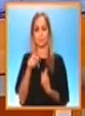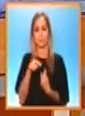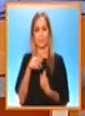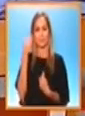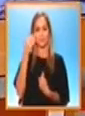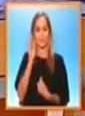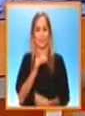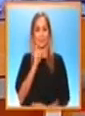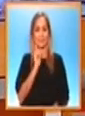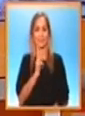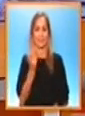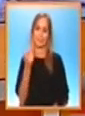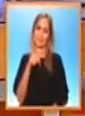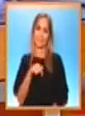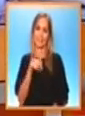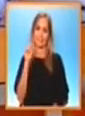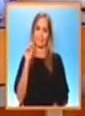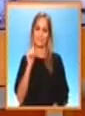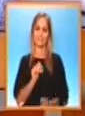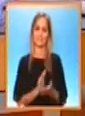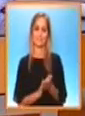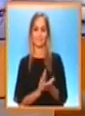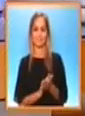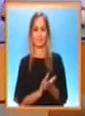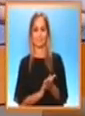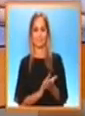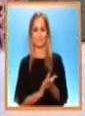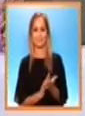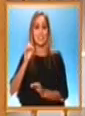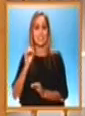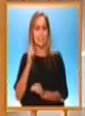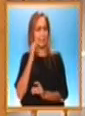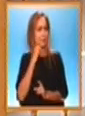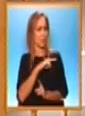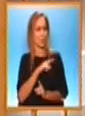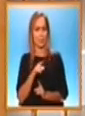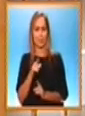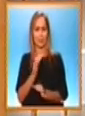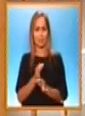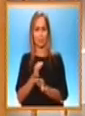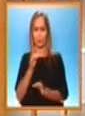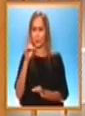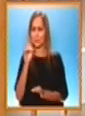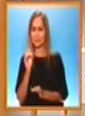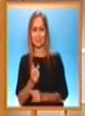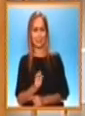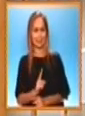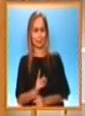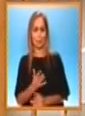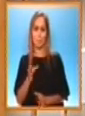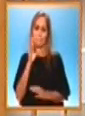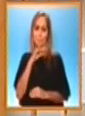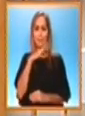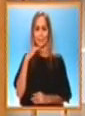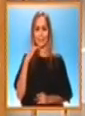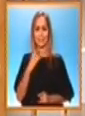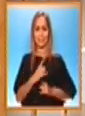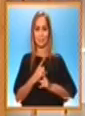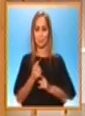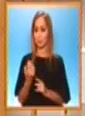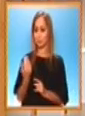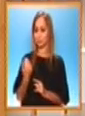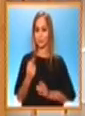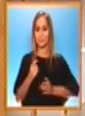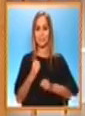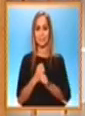até já. E vai estar aqui connosco, não tarda. Até já. Portanto, torna isto tudo mais engraçado, que é a mais recente